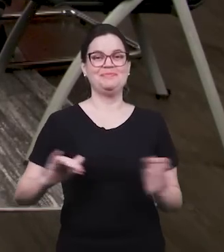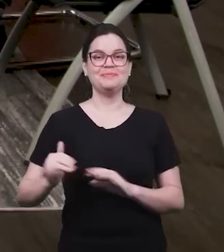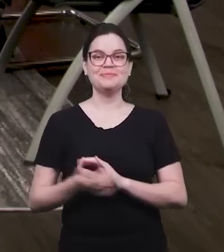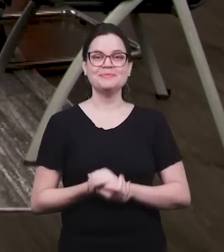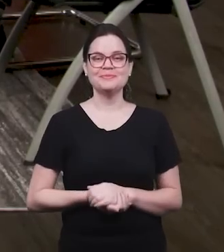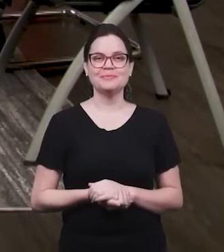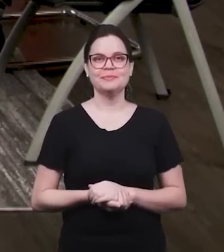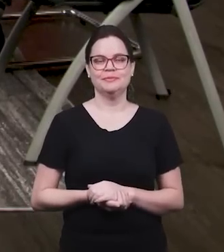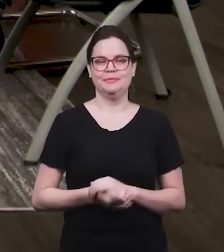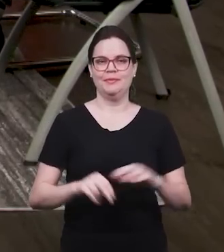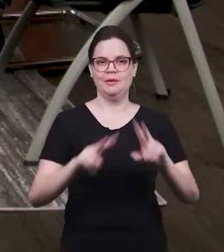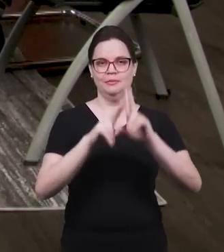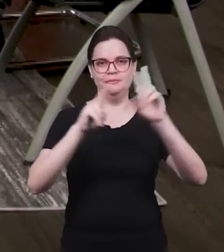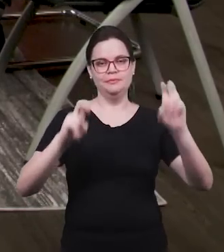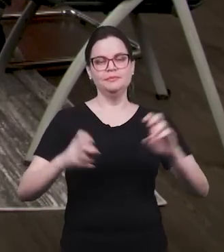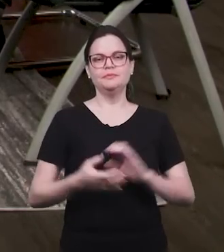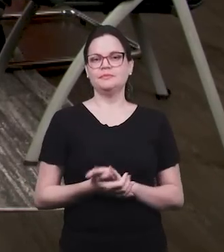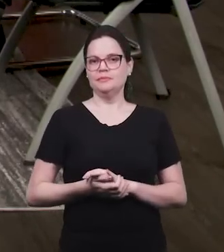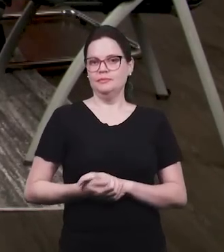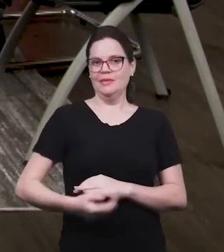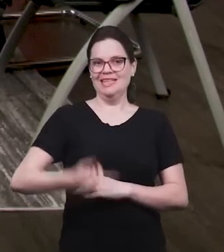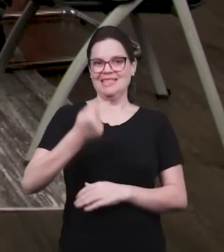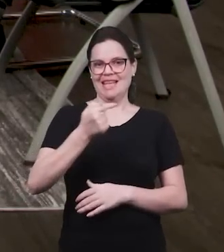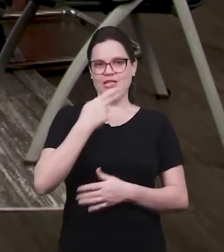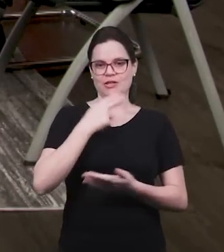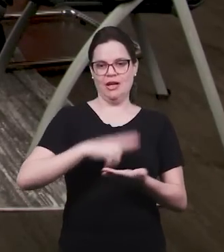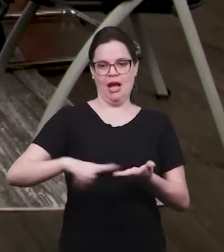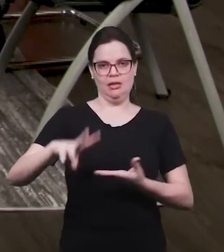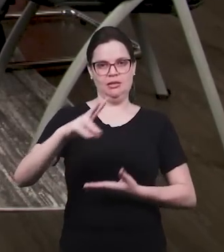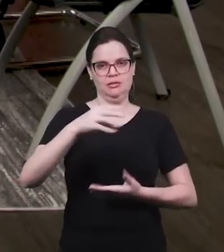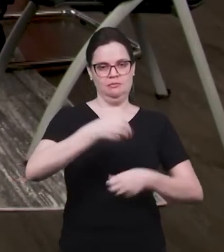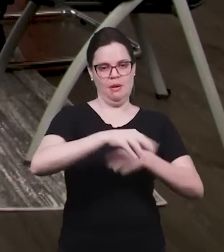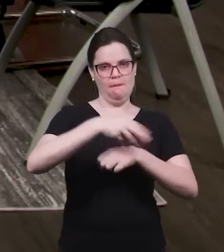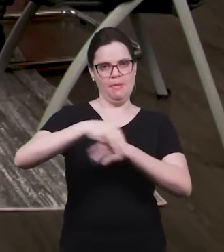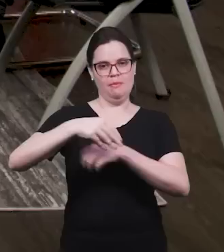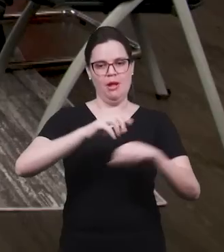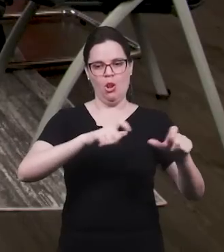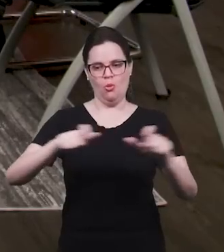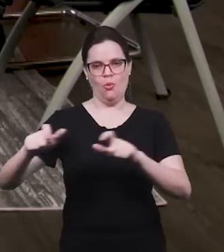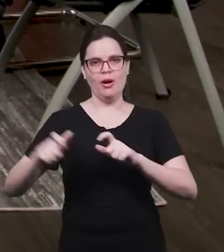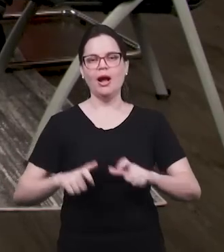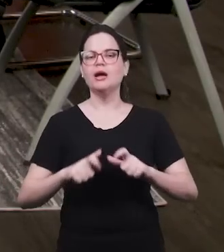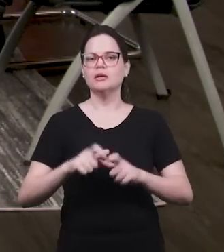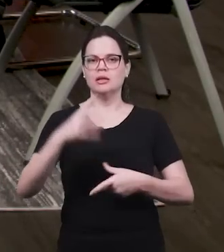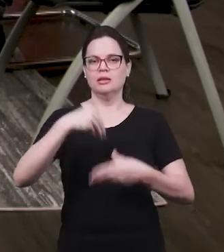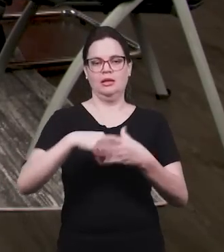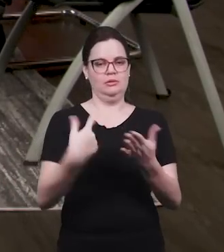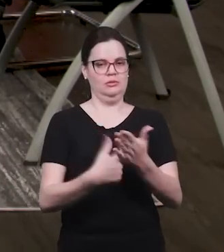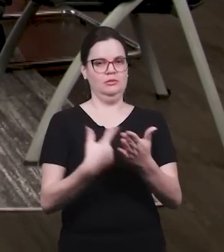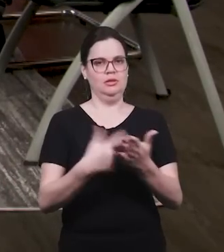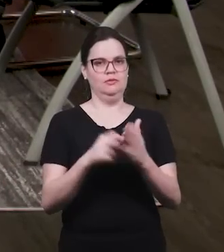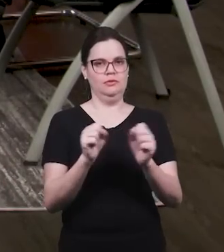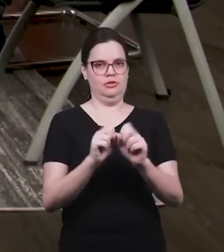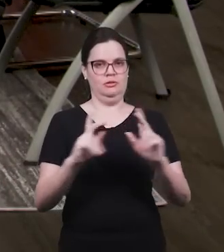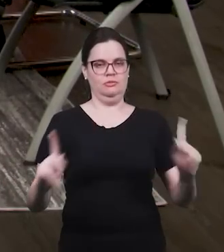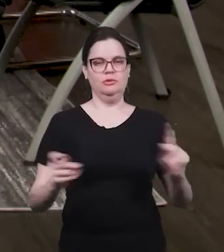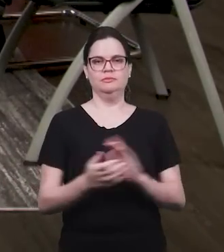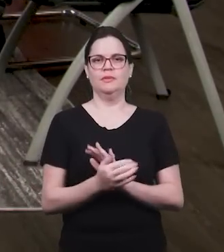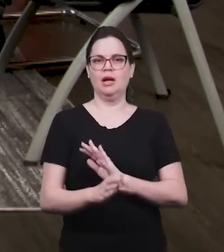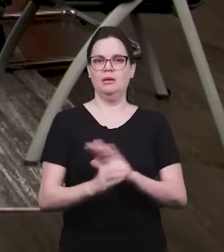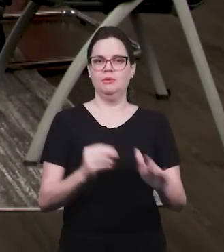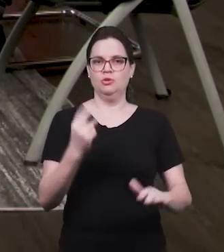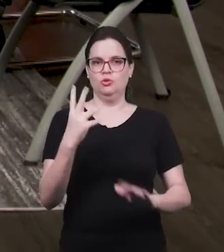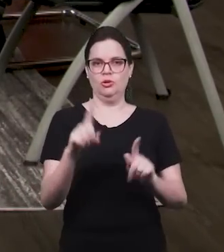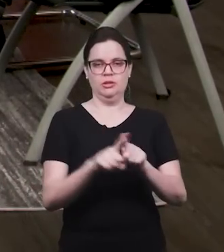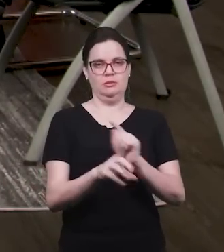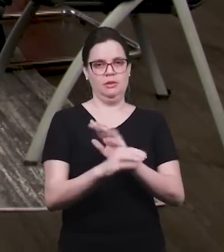7 cartas do Apocalipse estão no livro do Apocalipse e ali dos capítulos 2 e 3. Nós estamos falando sobre a carta à igreja de